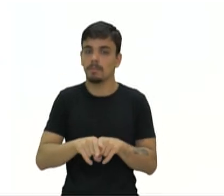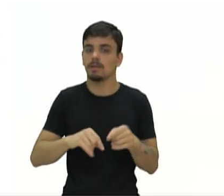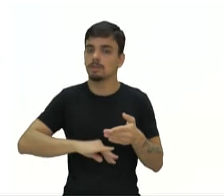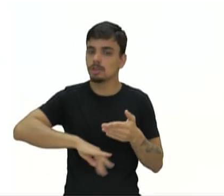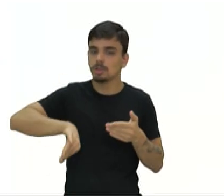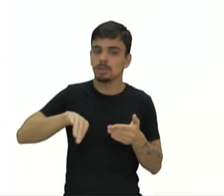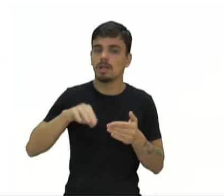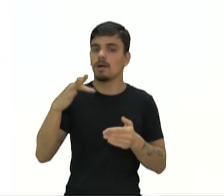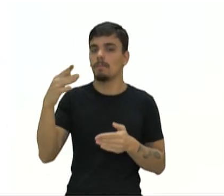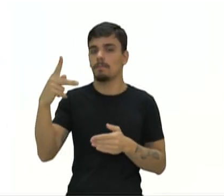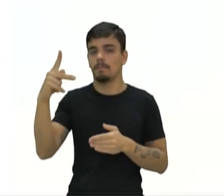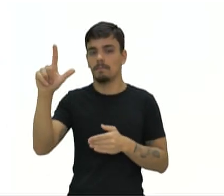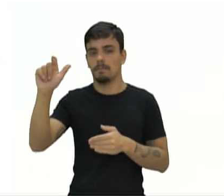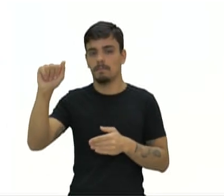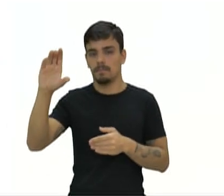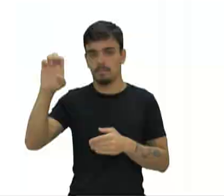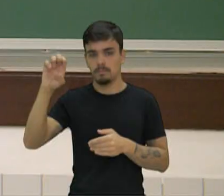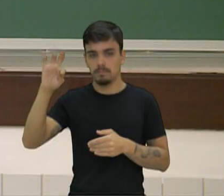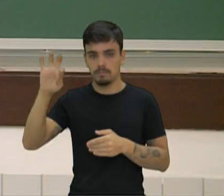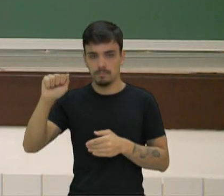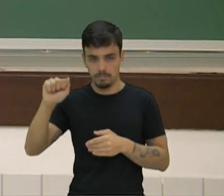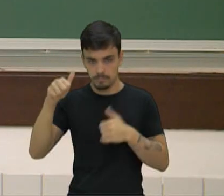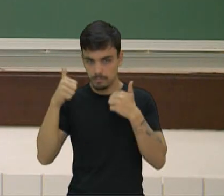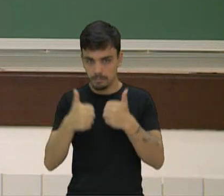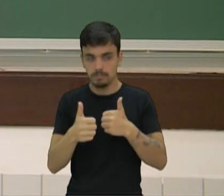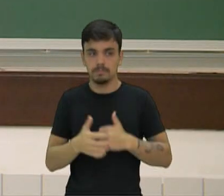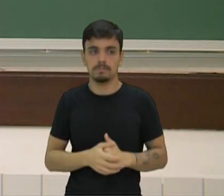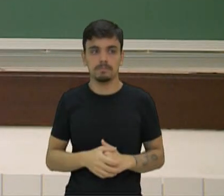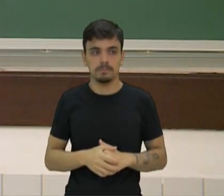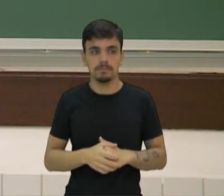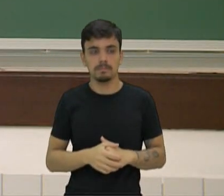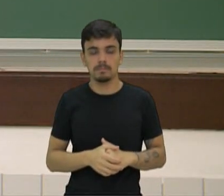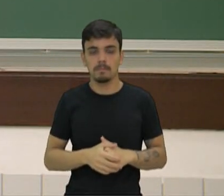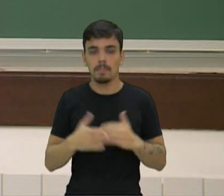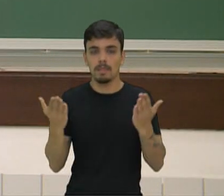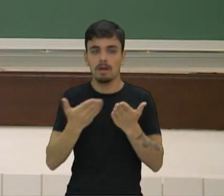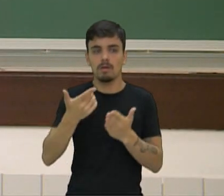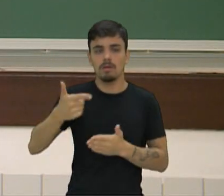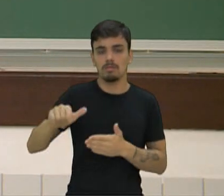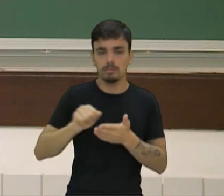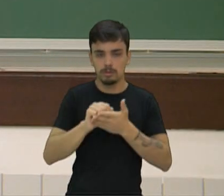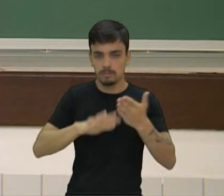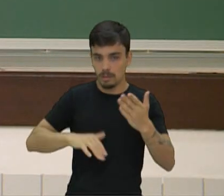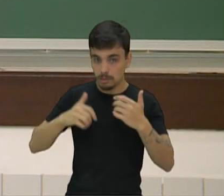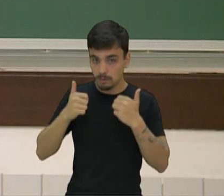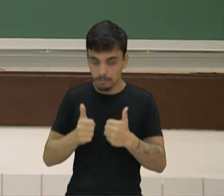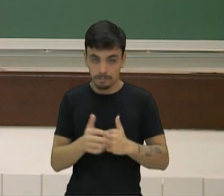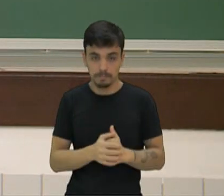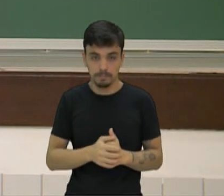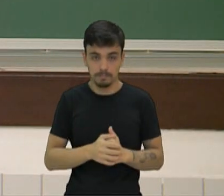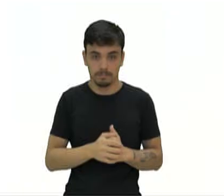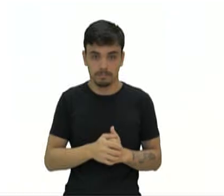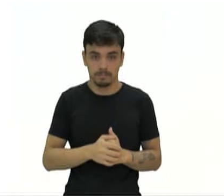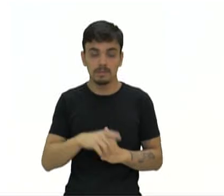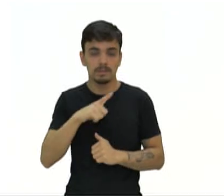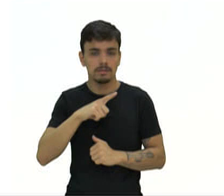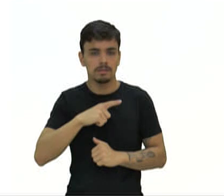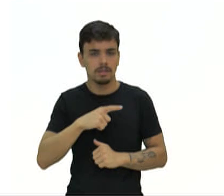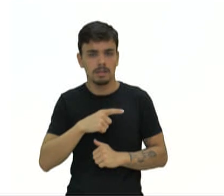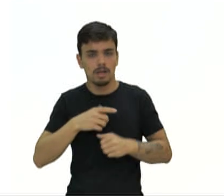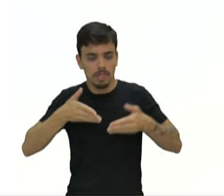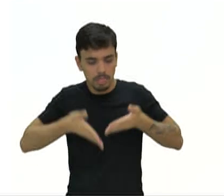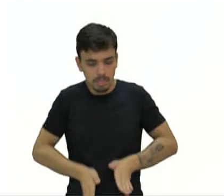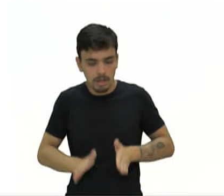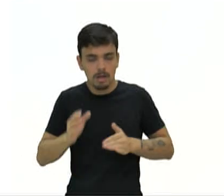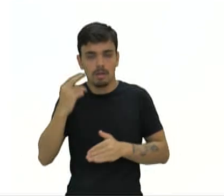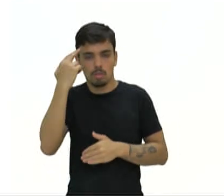nesse processo já de uma vez só, certo? Vamos para um exercício, gente. Para que ocorra parto normal,